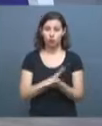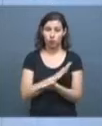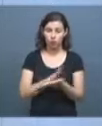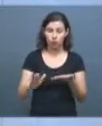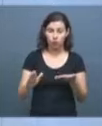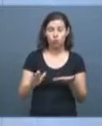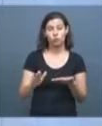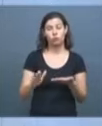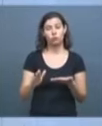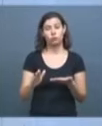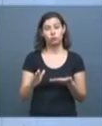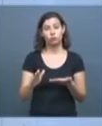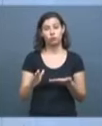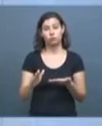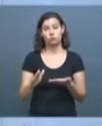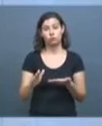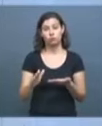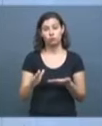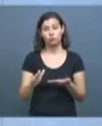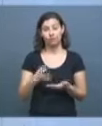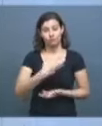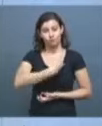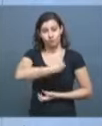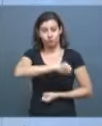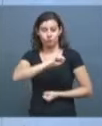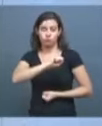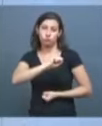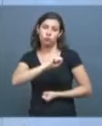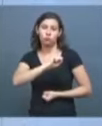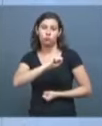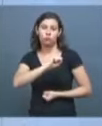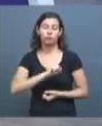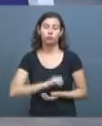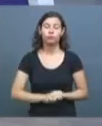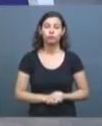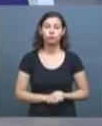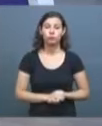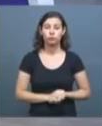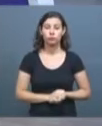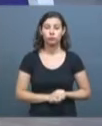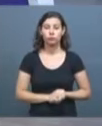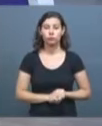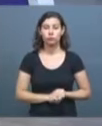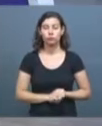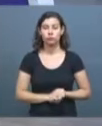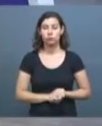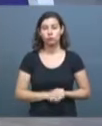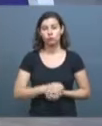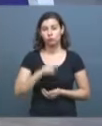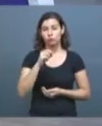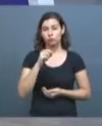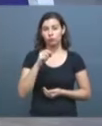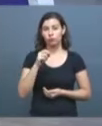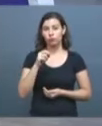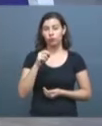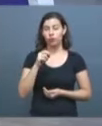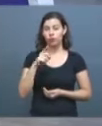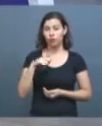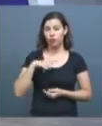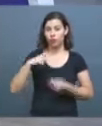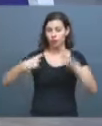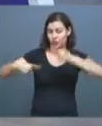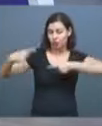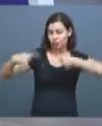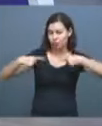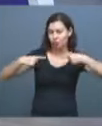contra a própria vida. É, entra aí a história da competitividade do menino,